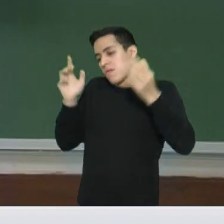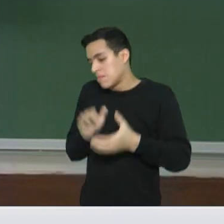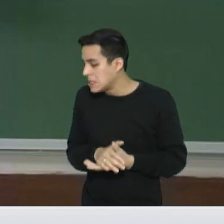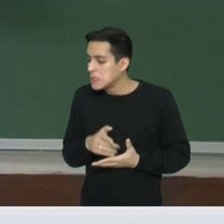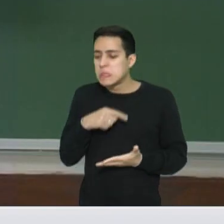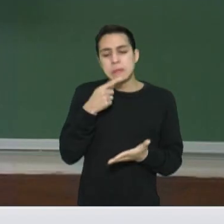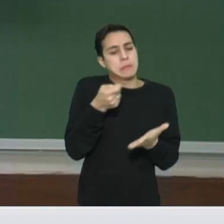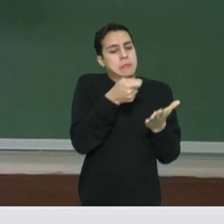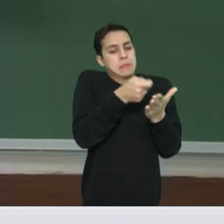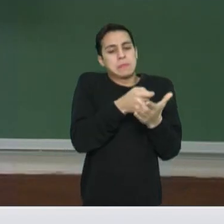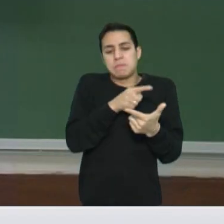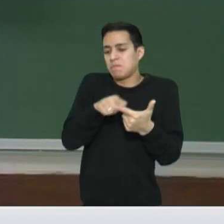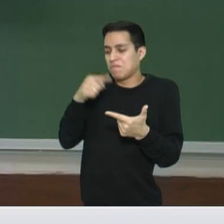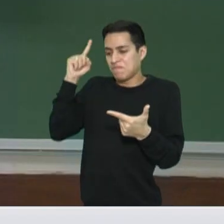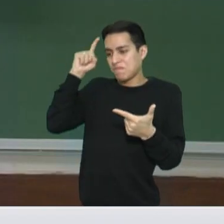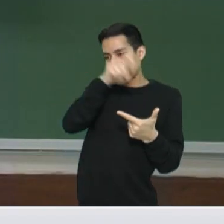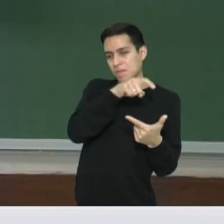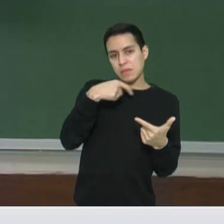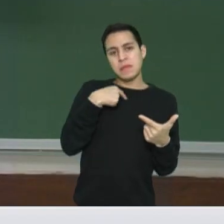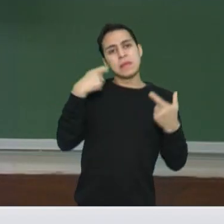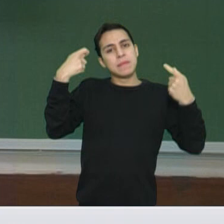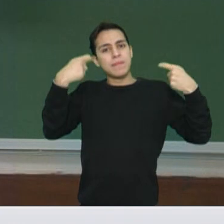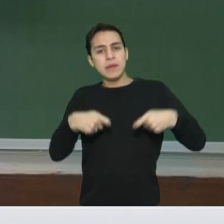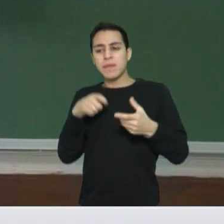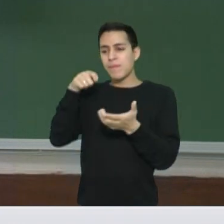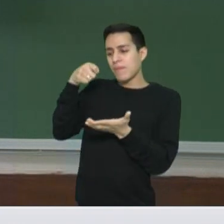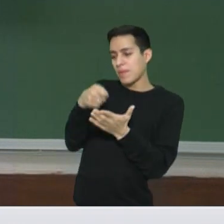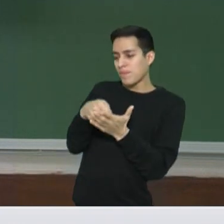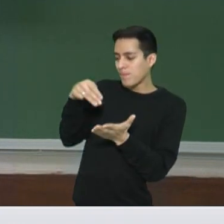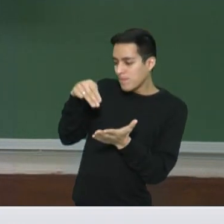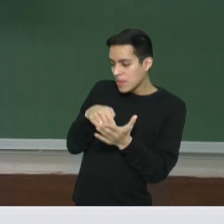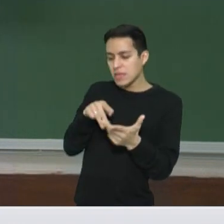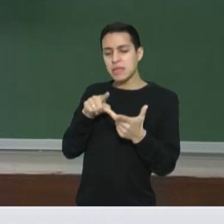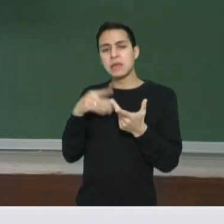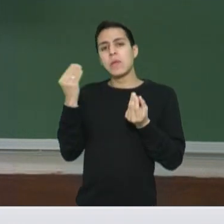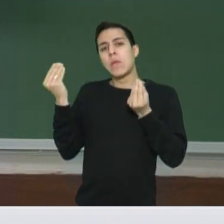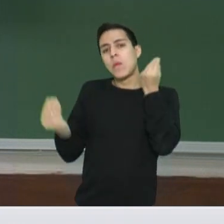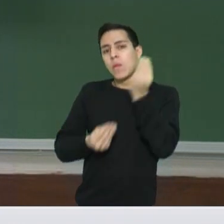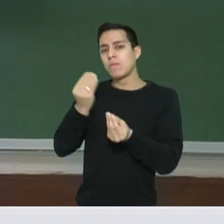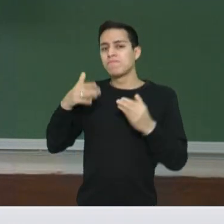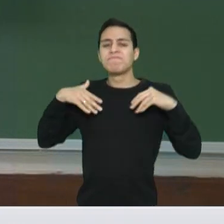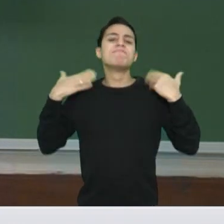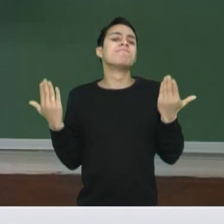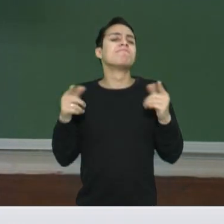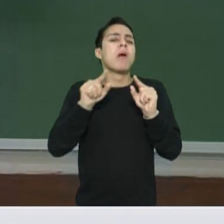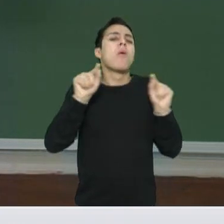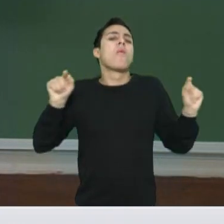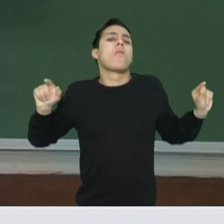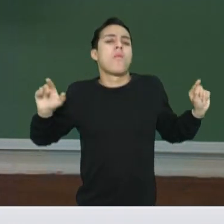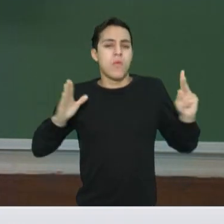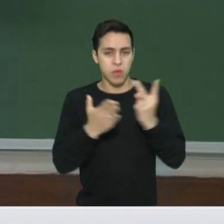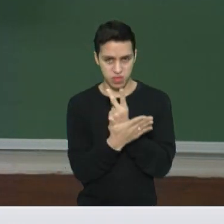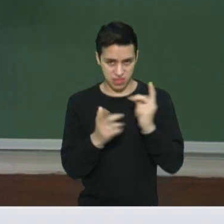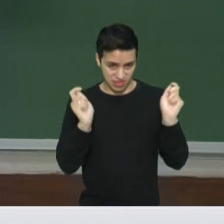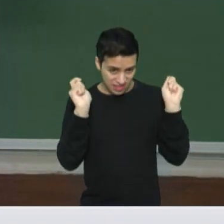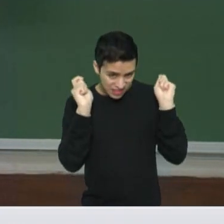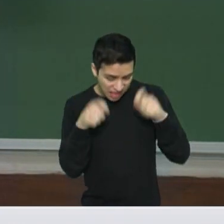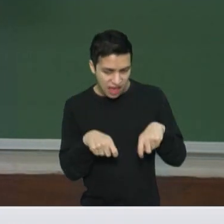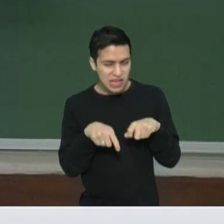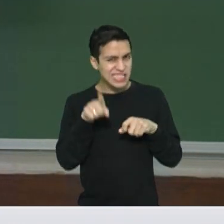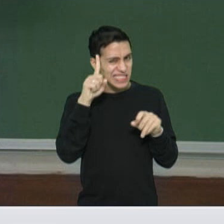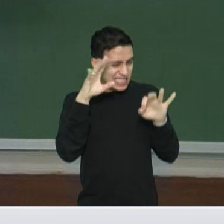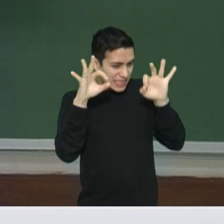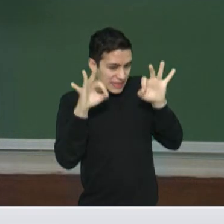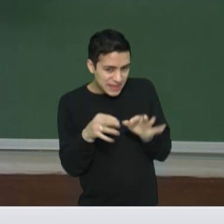consegui pagar, eu vou ter que pagar o mínimo, como que tá difícil. Como é que acontece? Ela consegue deixar em